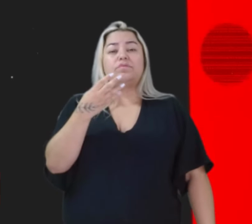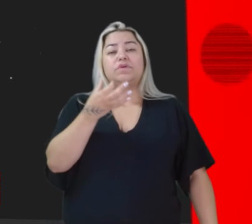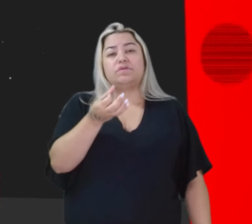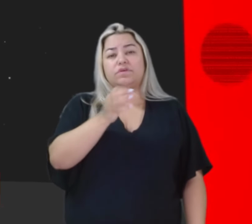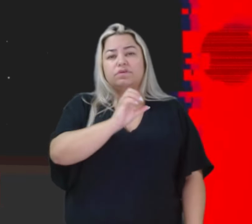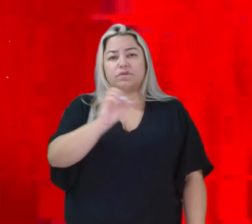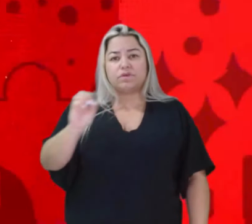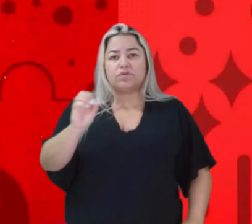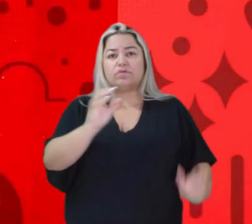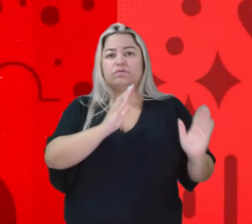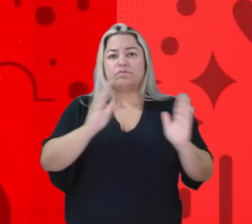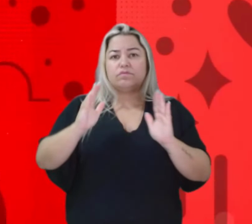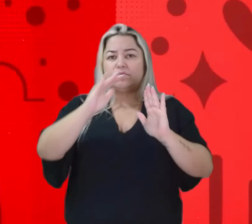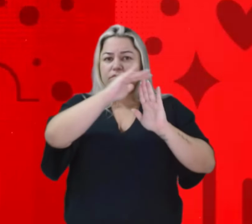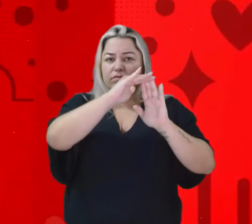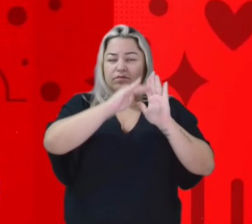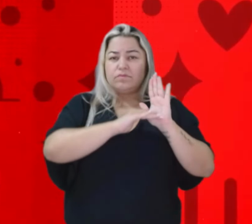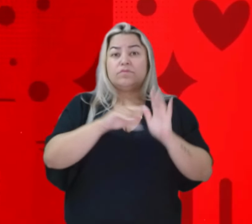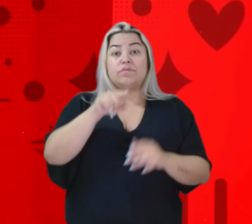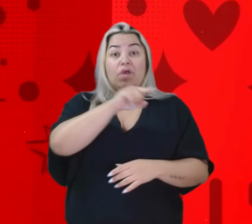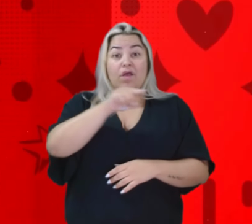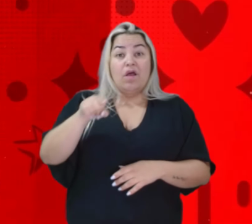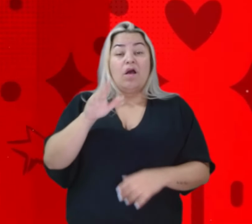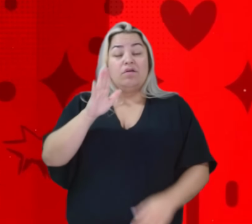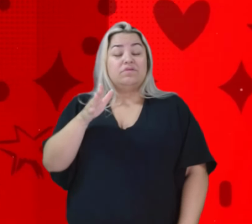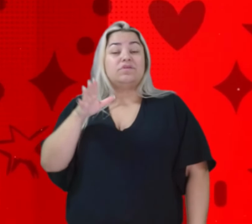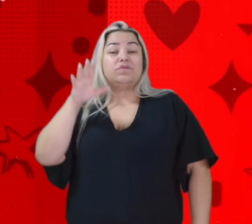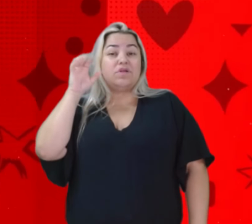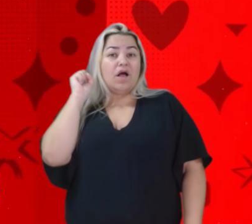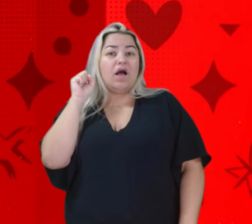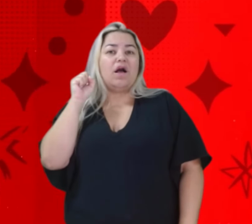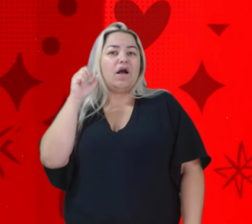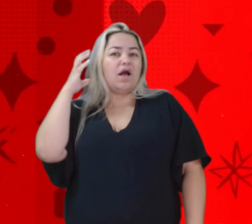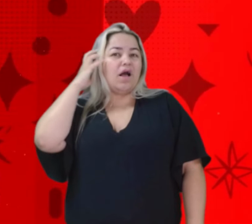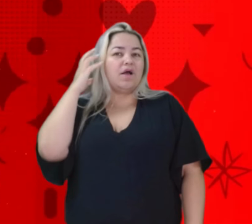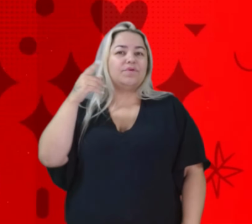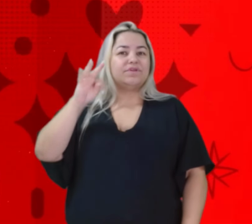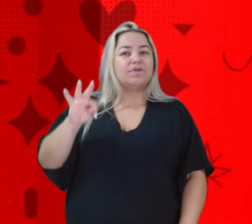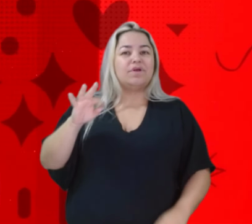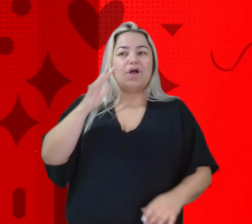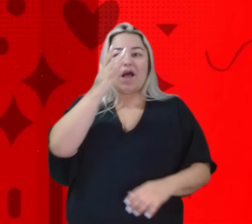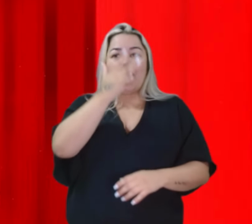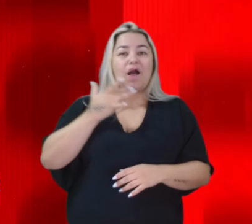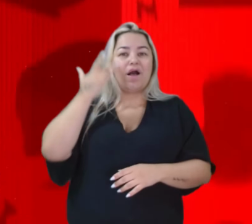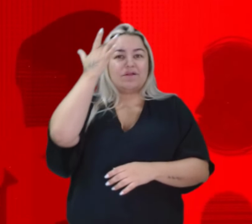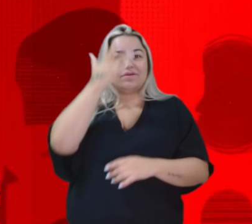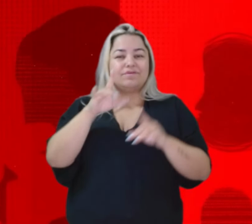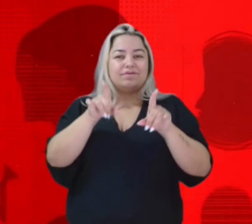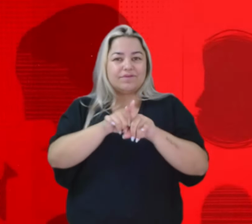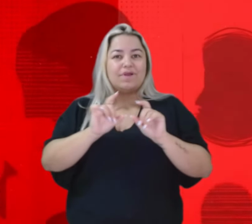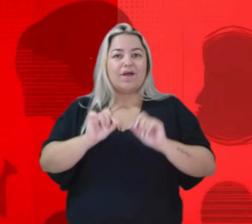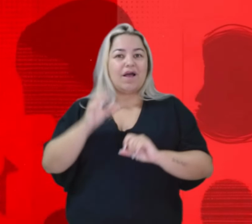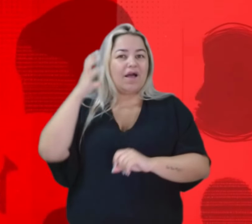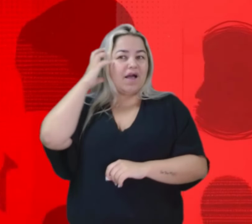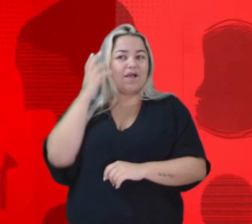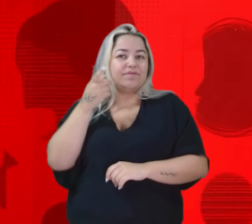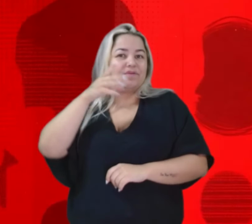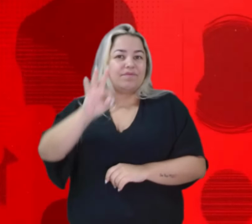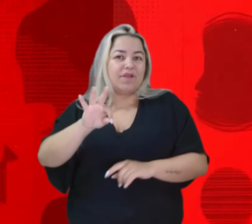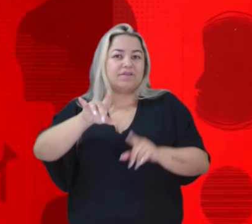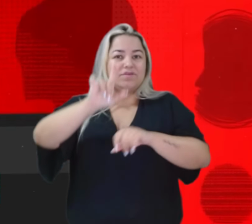4.600 episódios. Você que está ouvindo a Rádio PT, continue sintonizado ou sintonizada. A Rádio PT também faz